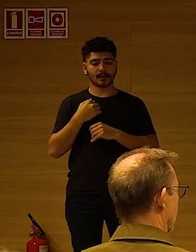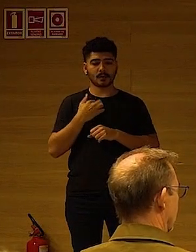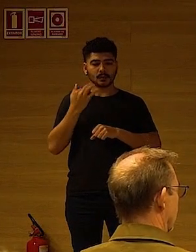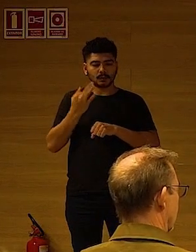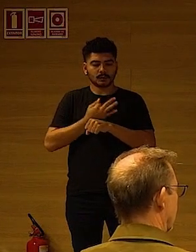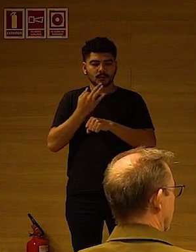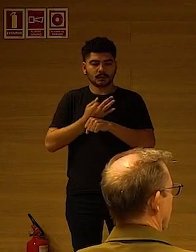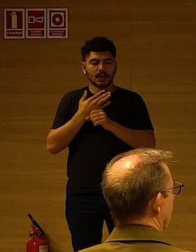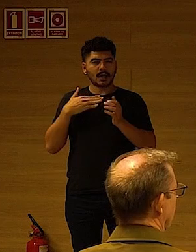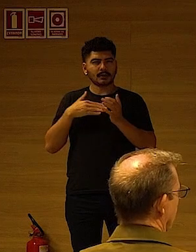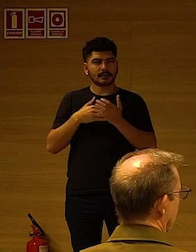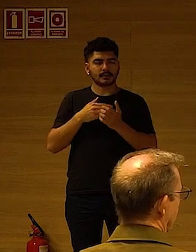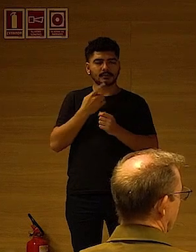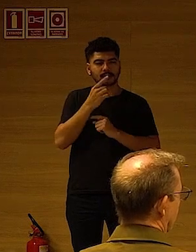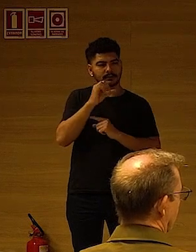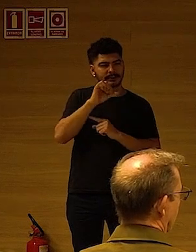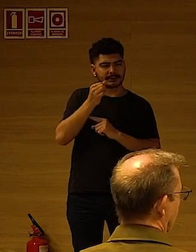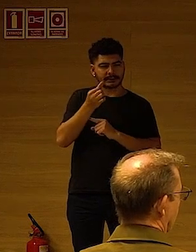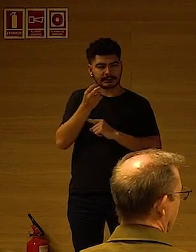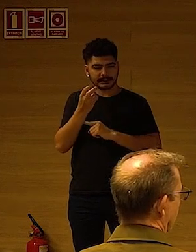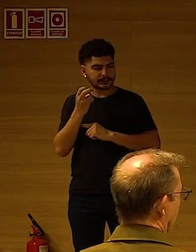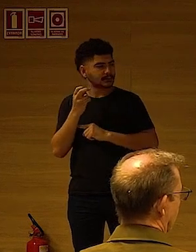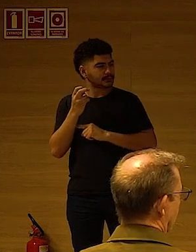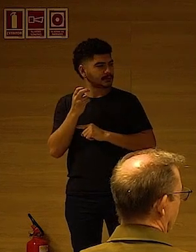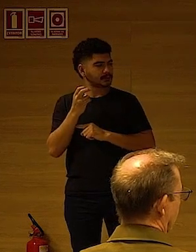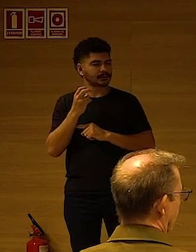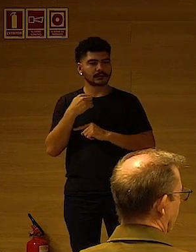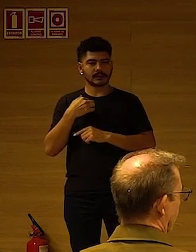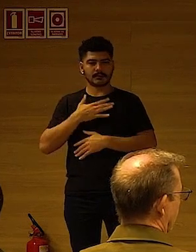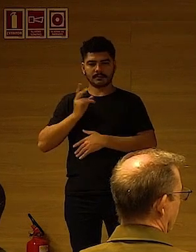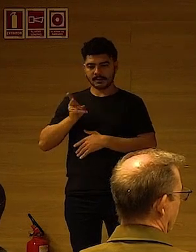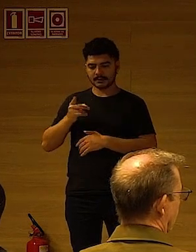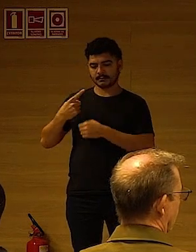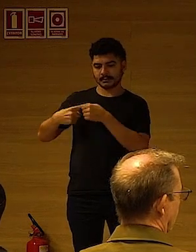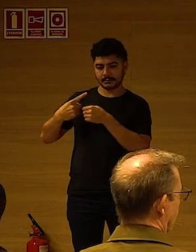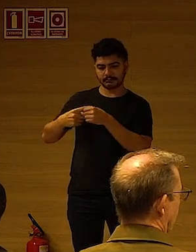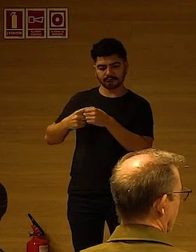até 65 na minha cidade.